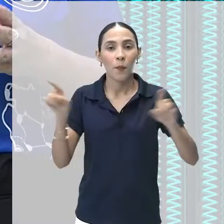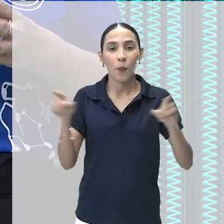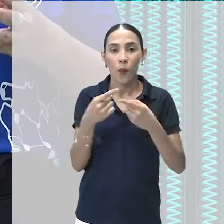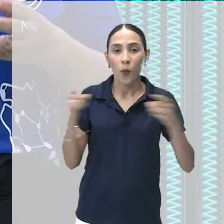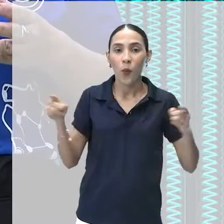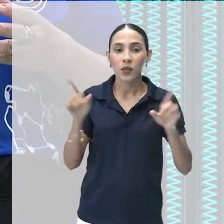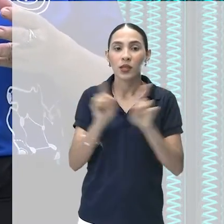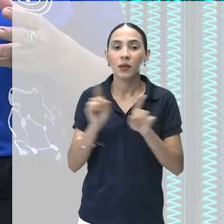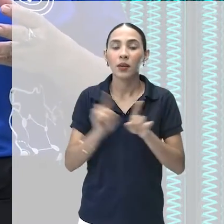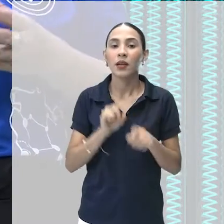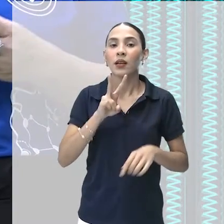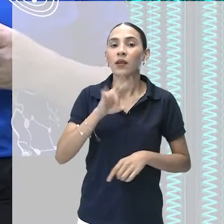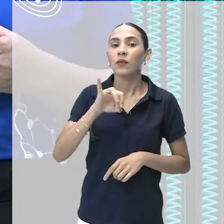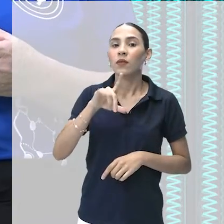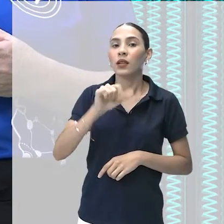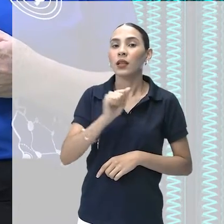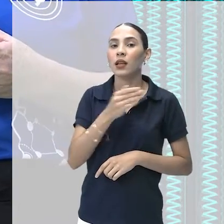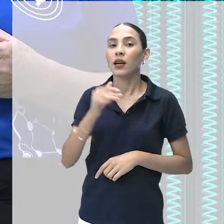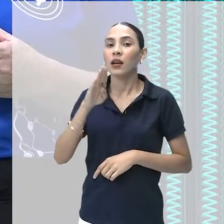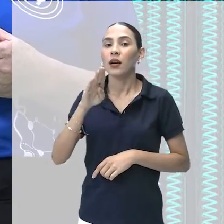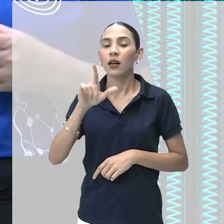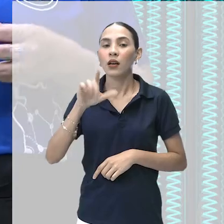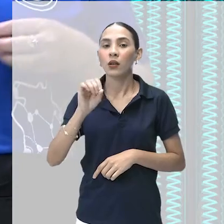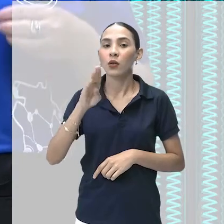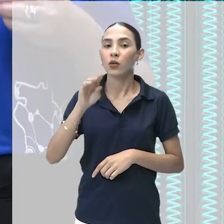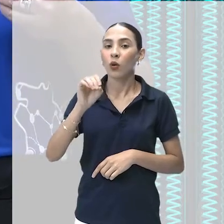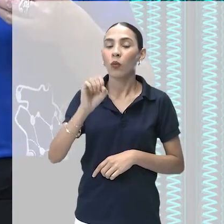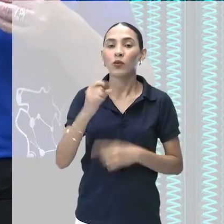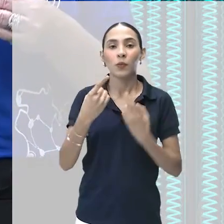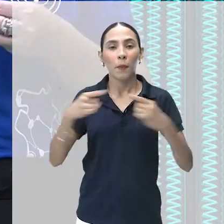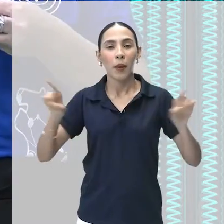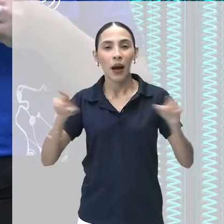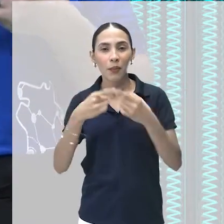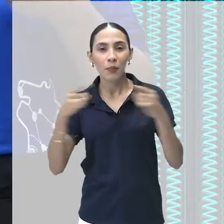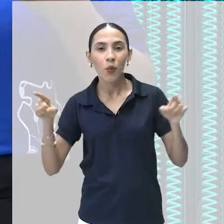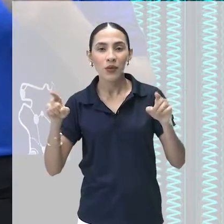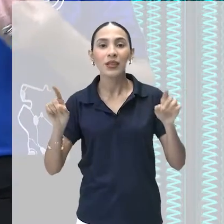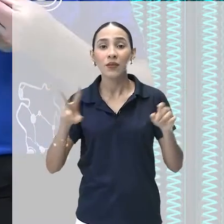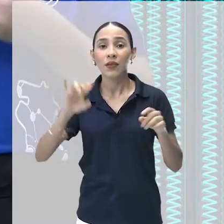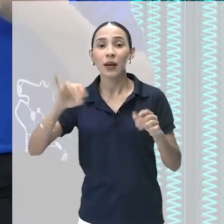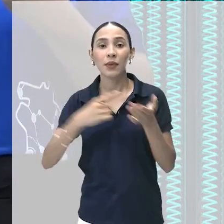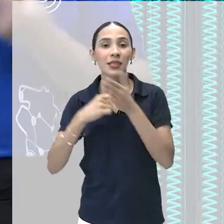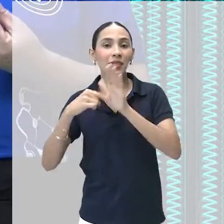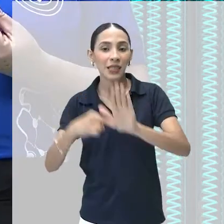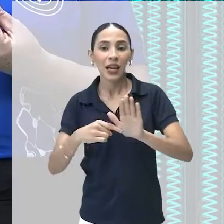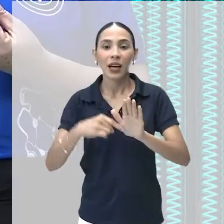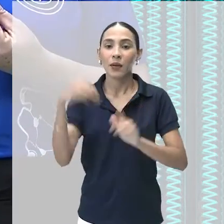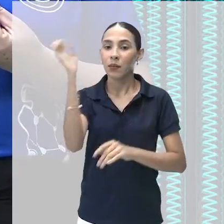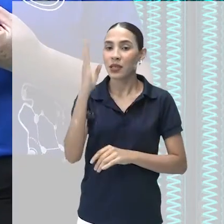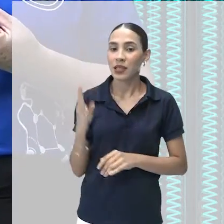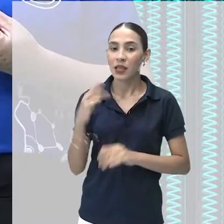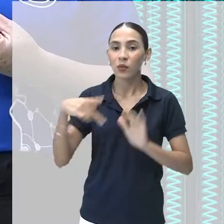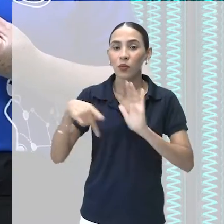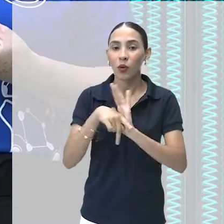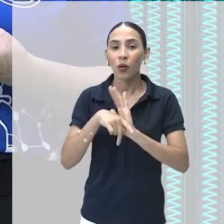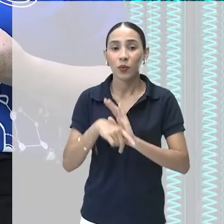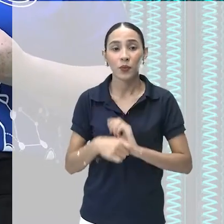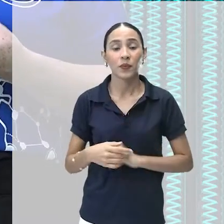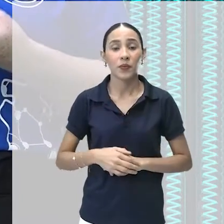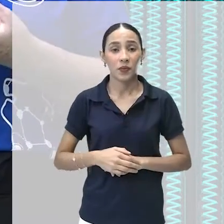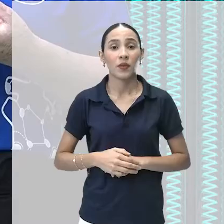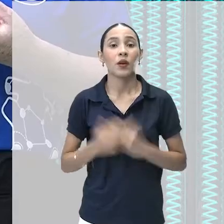Quando o Villa-Lobos toca, né, o seu trenzinho caipira, então ele traz essa vestimenta, esse lado brasileiro. E aqui